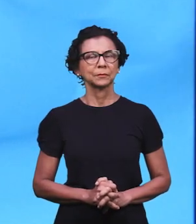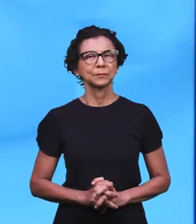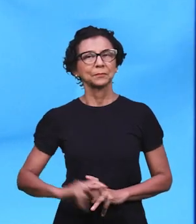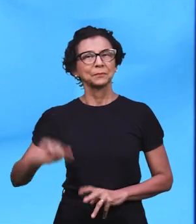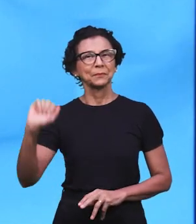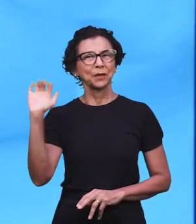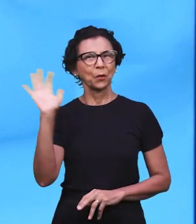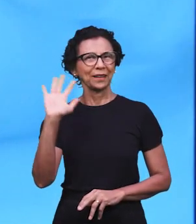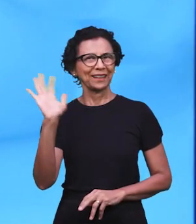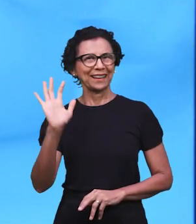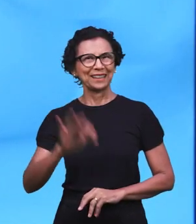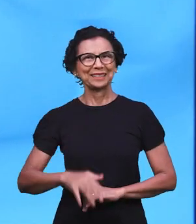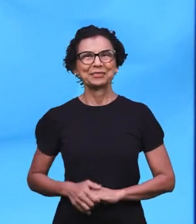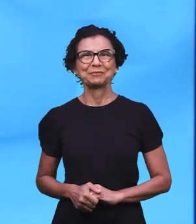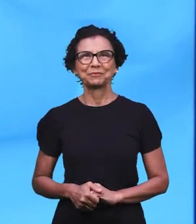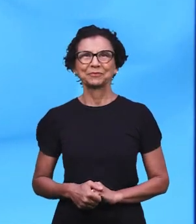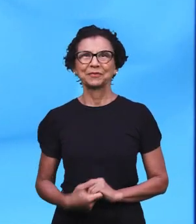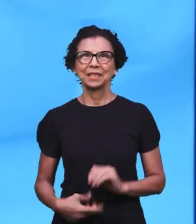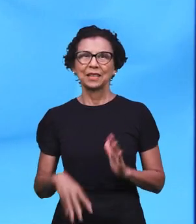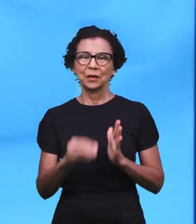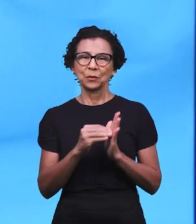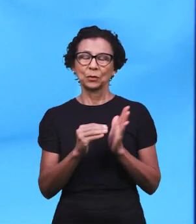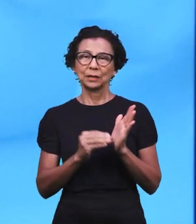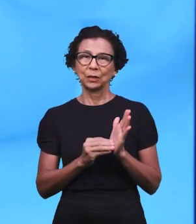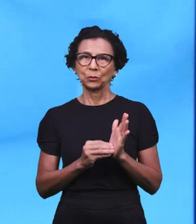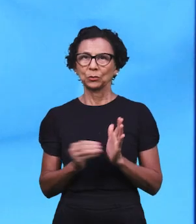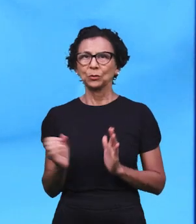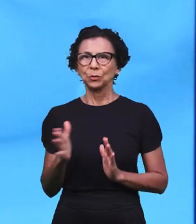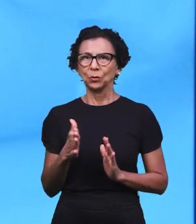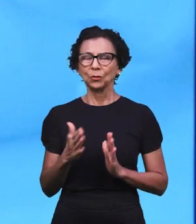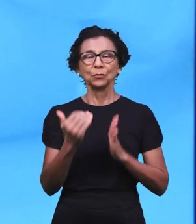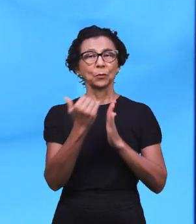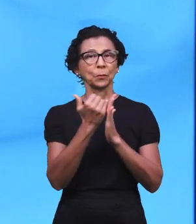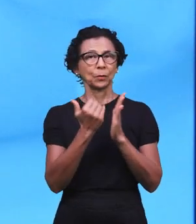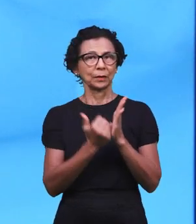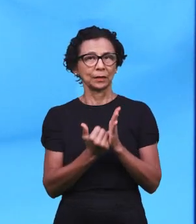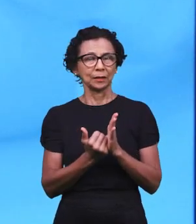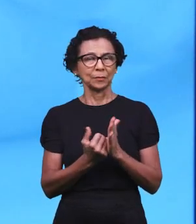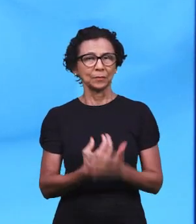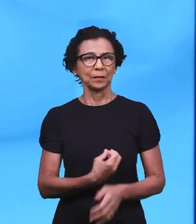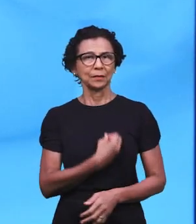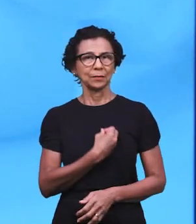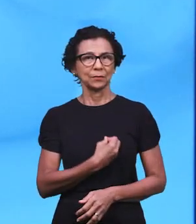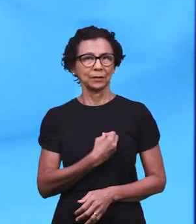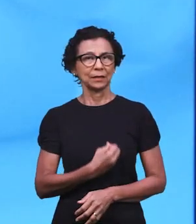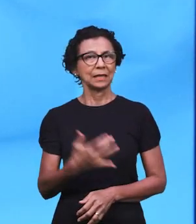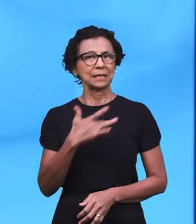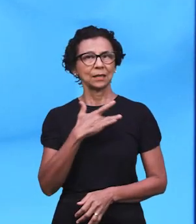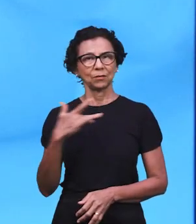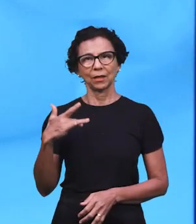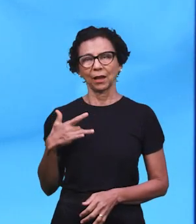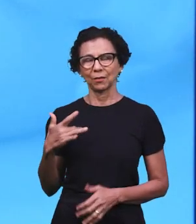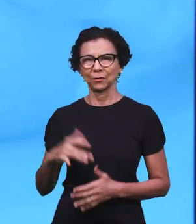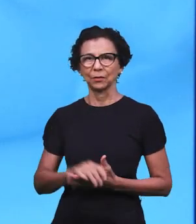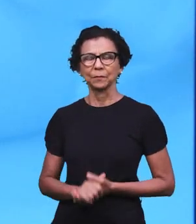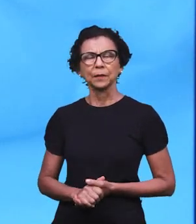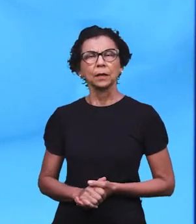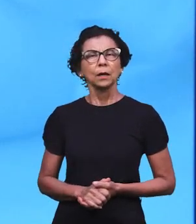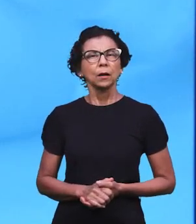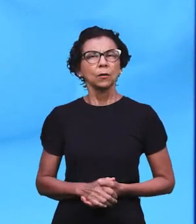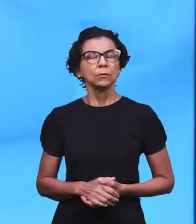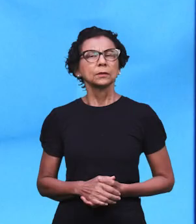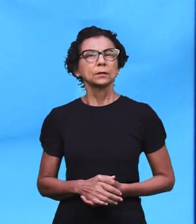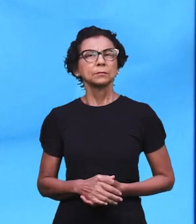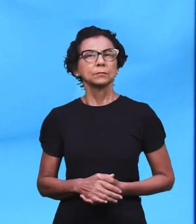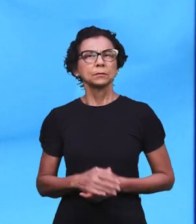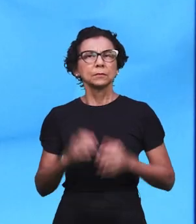Olá, esta é a nova edição do programa Viver com Saúde. Agora, além de ouvir pela Rádio Manaim, você pode